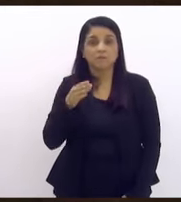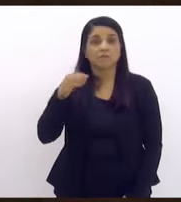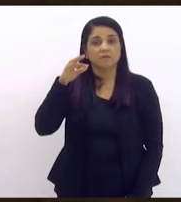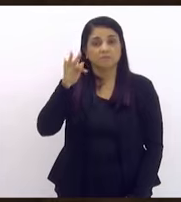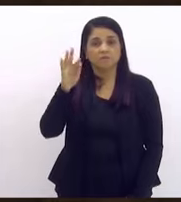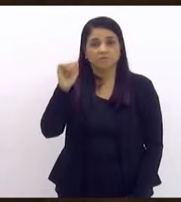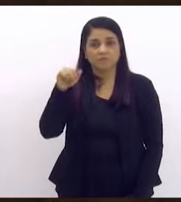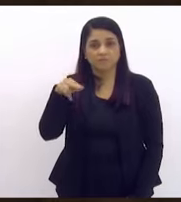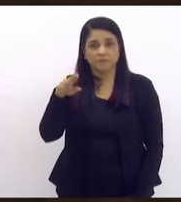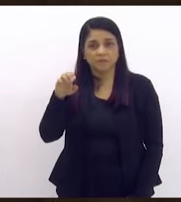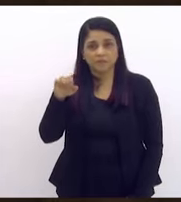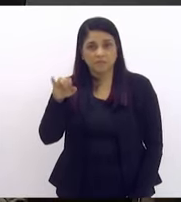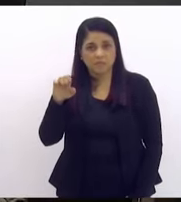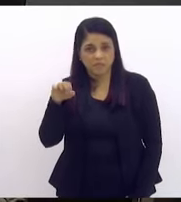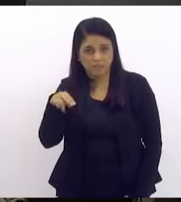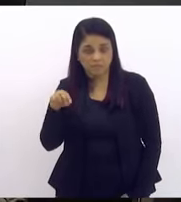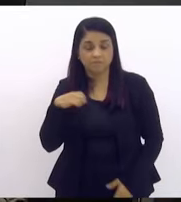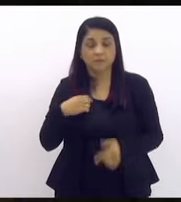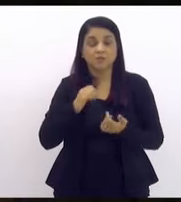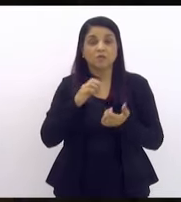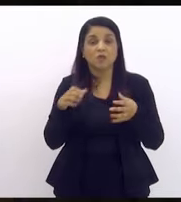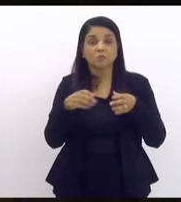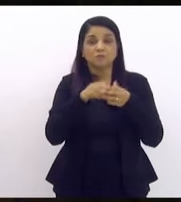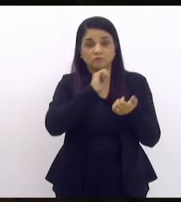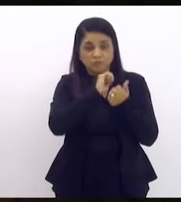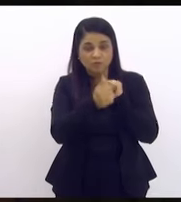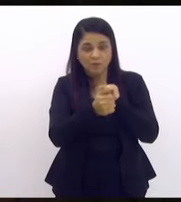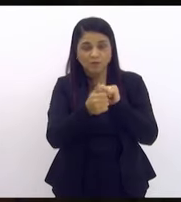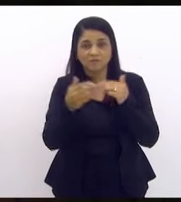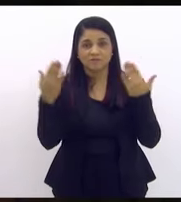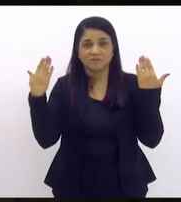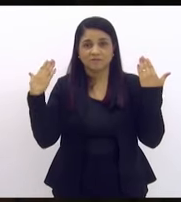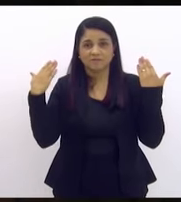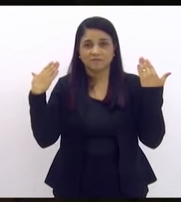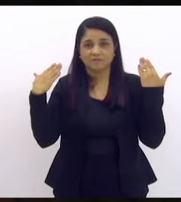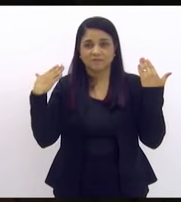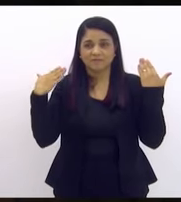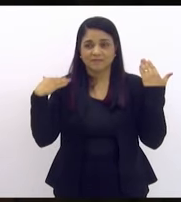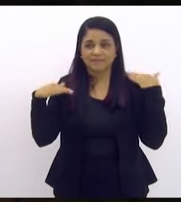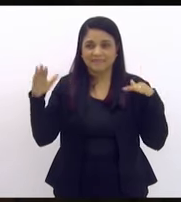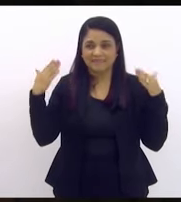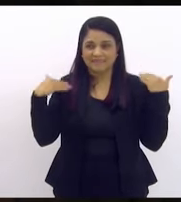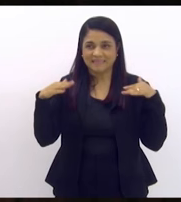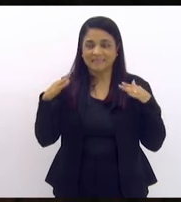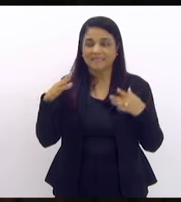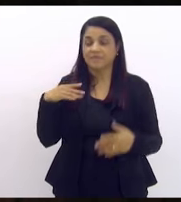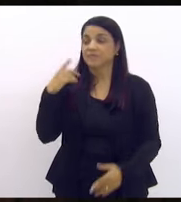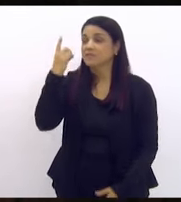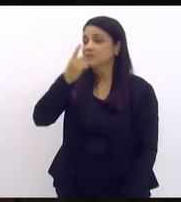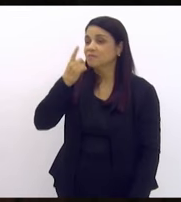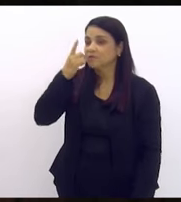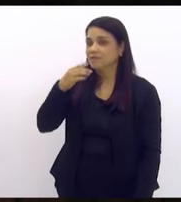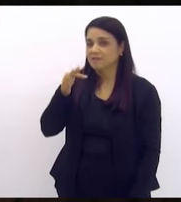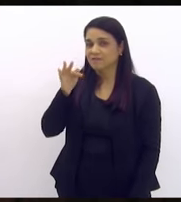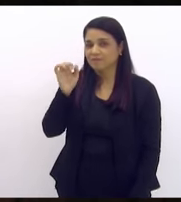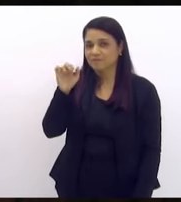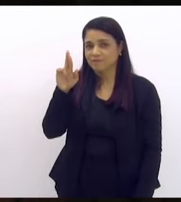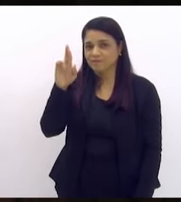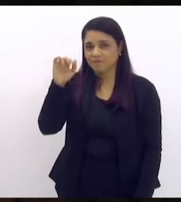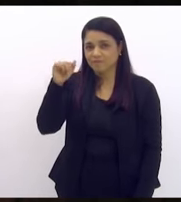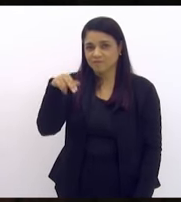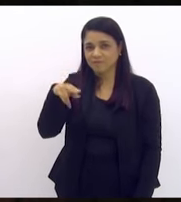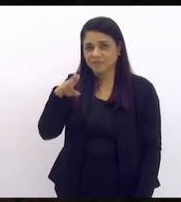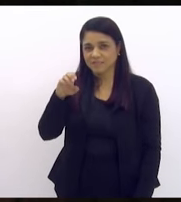Franciane Mota. Pela Comissão de Esporte e Lazer, deputado Olá, Carlinhos BNH. Deputada Franciane, estou colhendo os